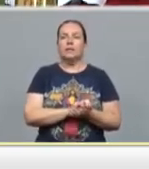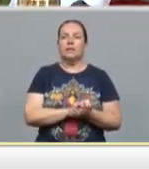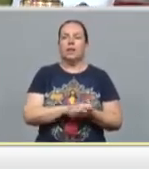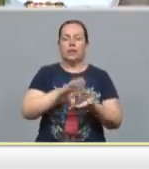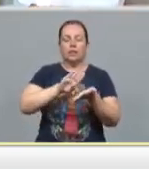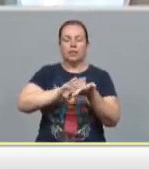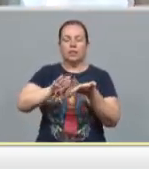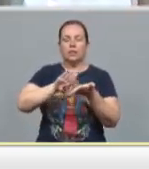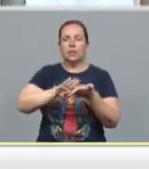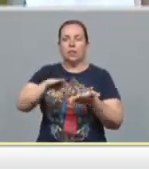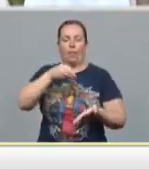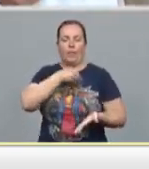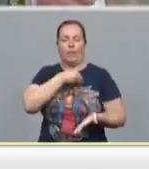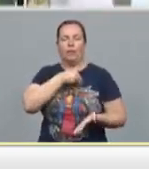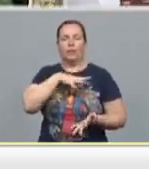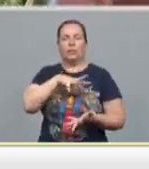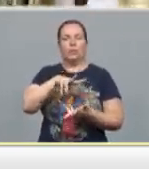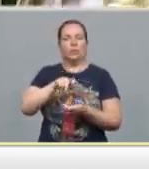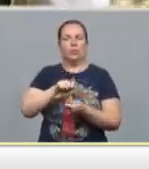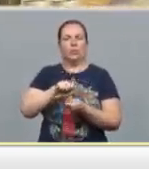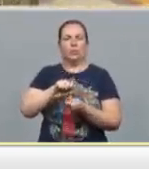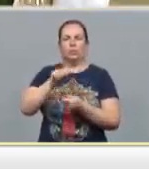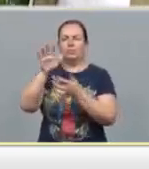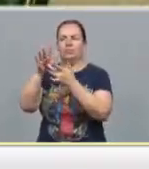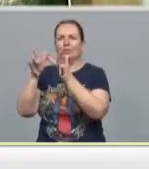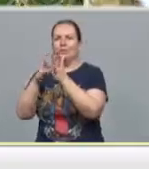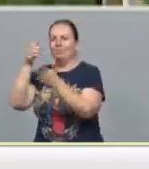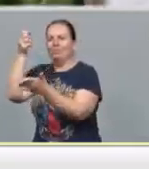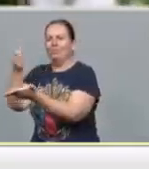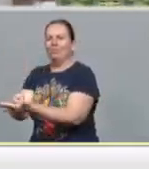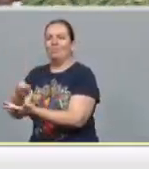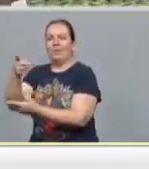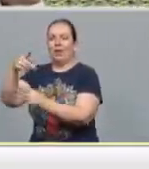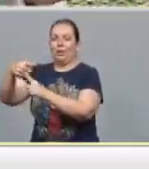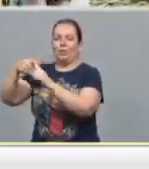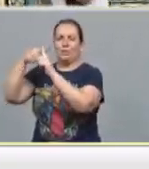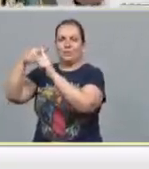tirar o pecado do mundo, pagou alto o pecado na cruz.